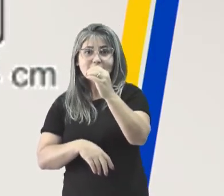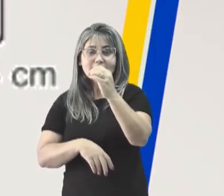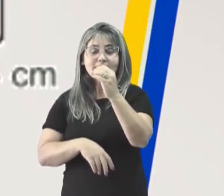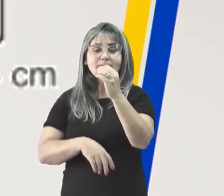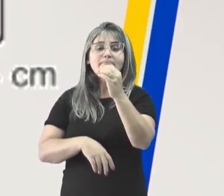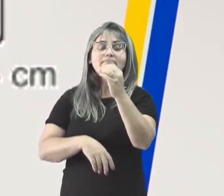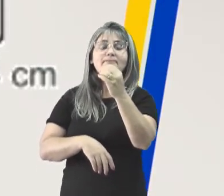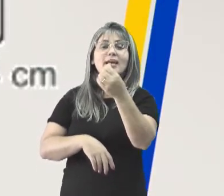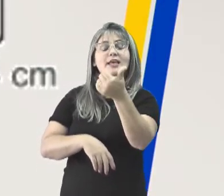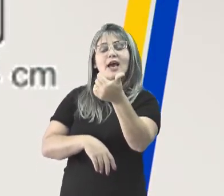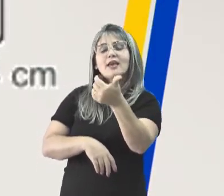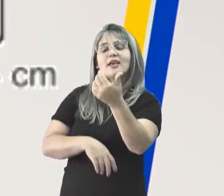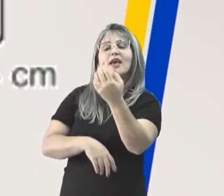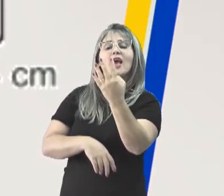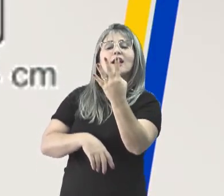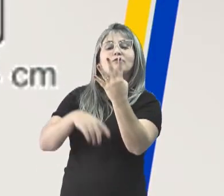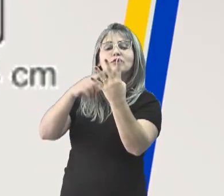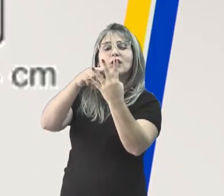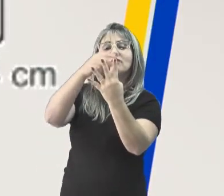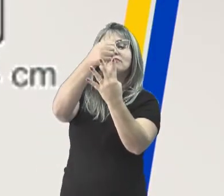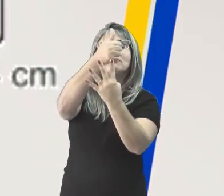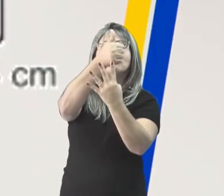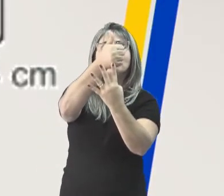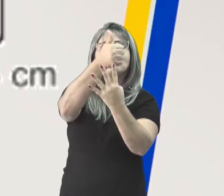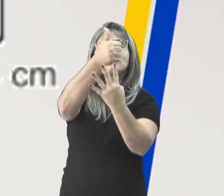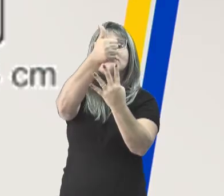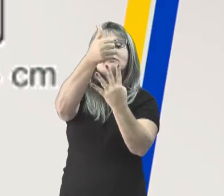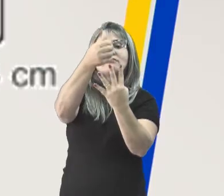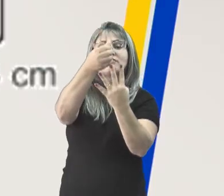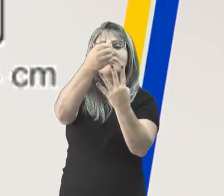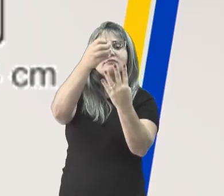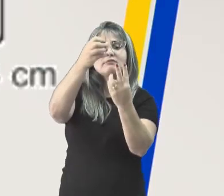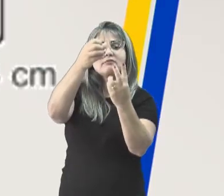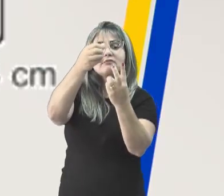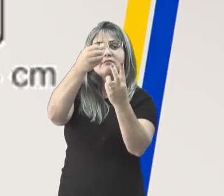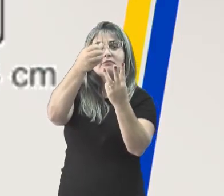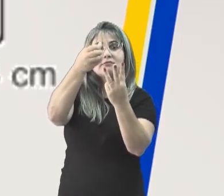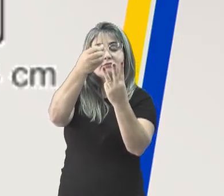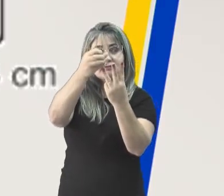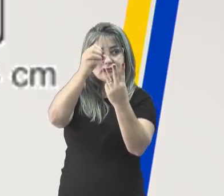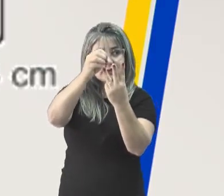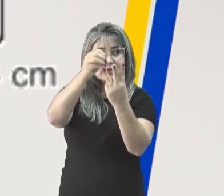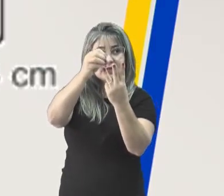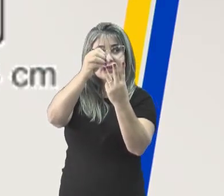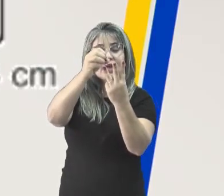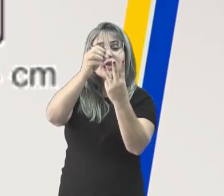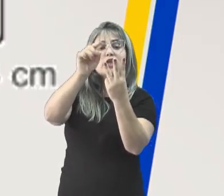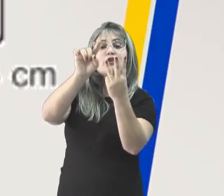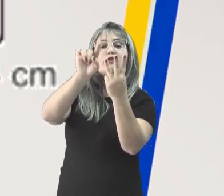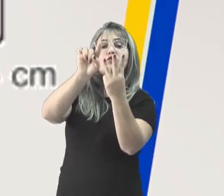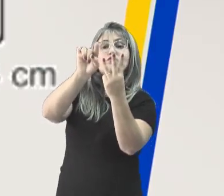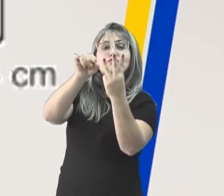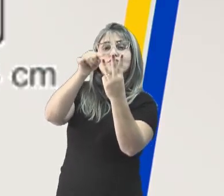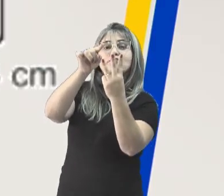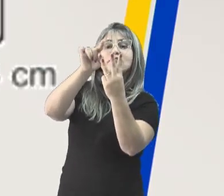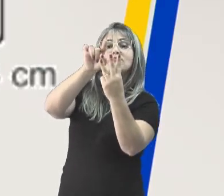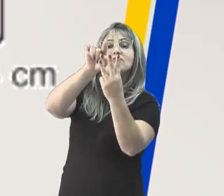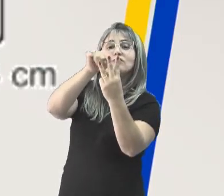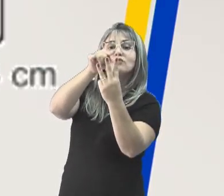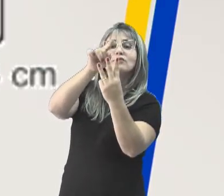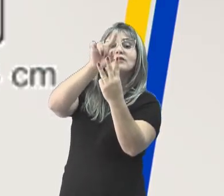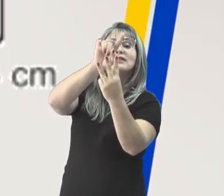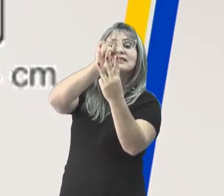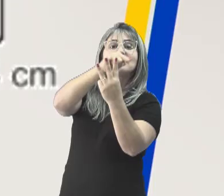muita importância, então eu posso desconsiderá-lo, e aí eu fico com 0,16, que é justamente a alternativa B,